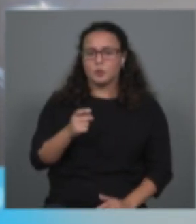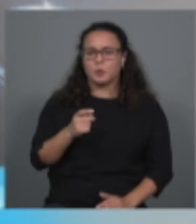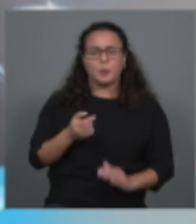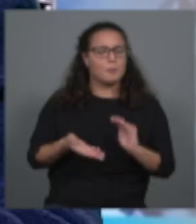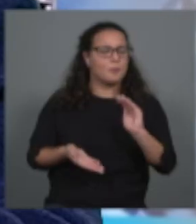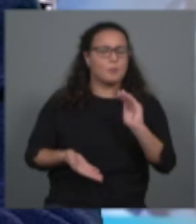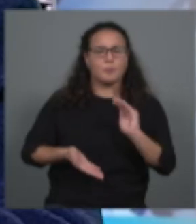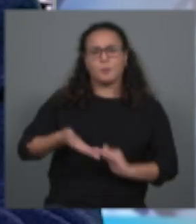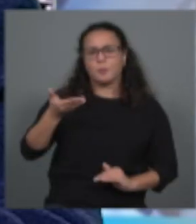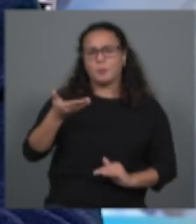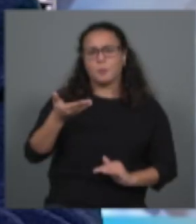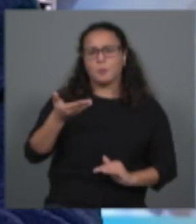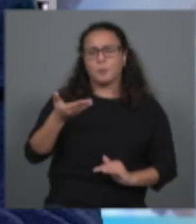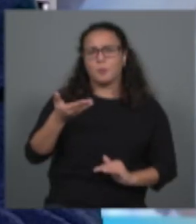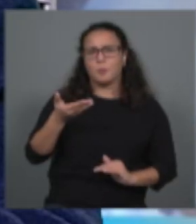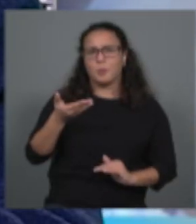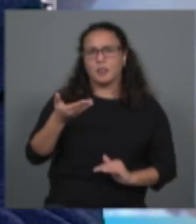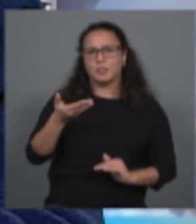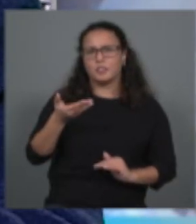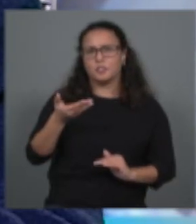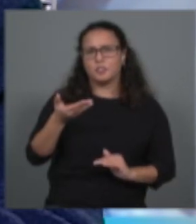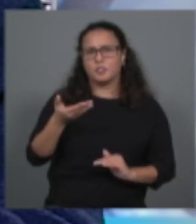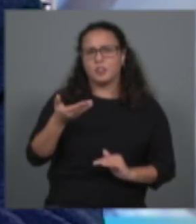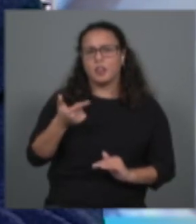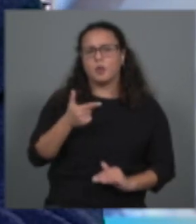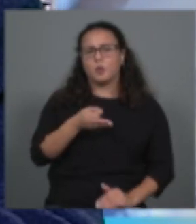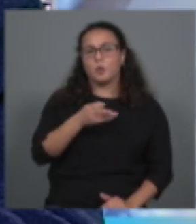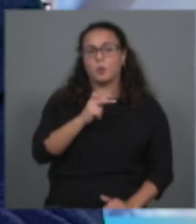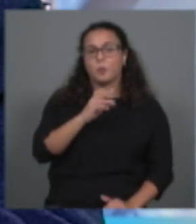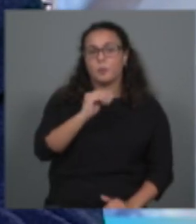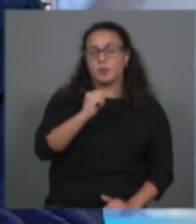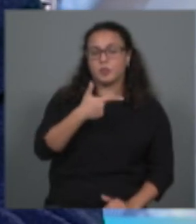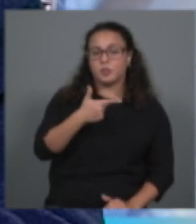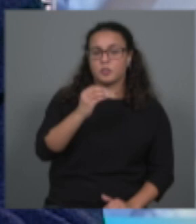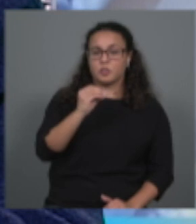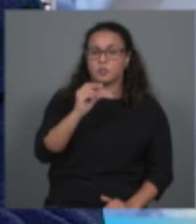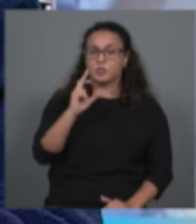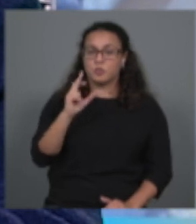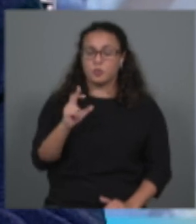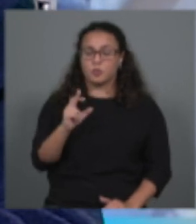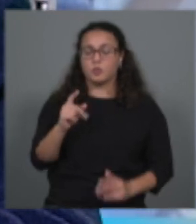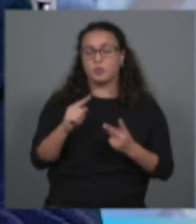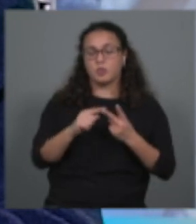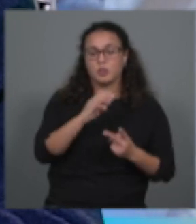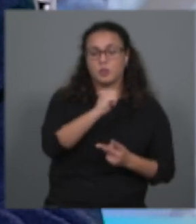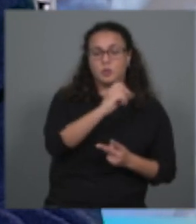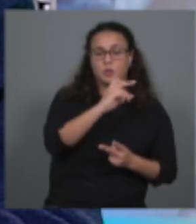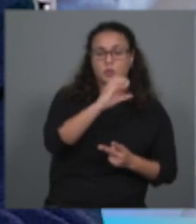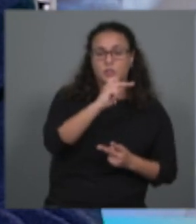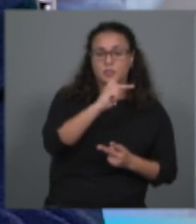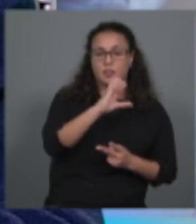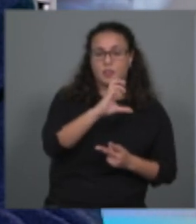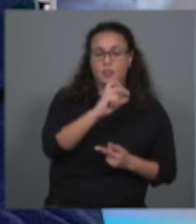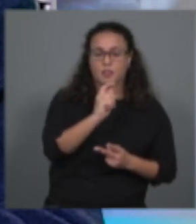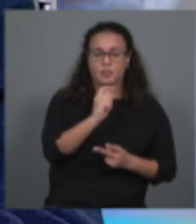dúvida. É um pastor, é um sacerdote a full time, porque